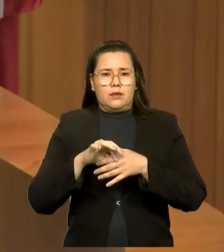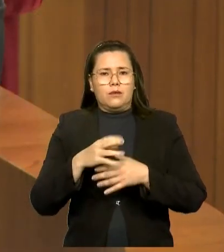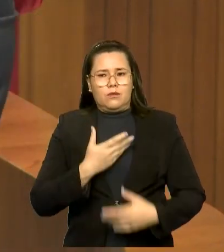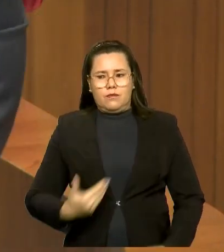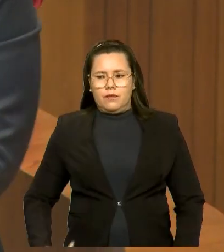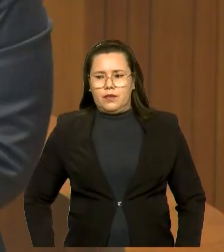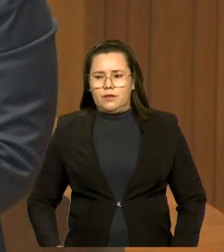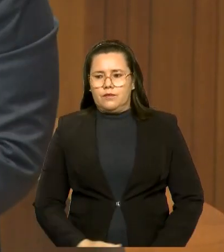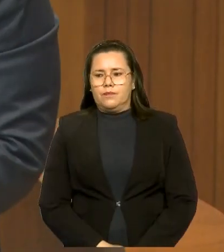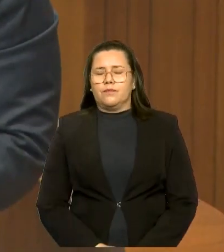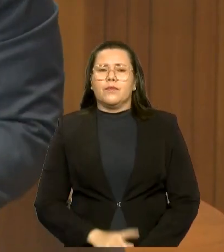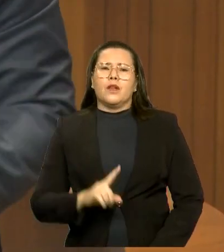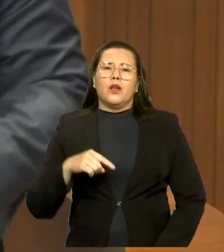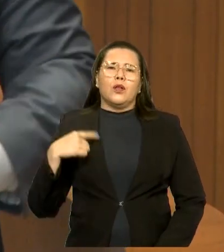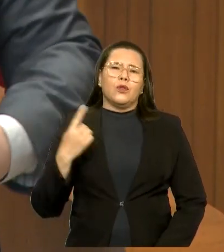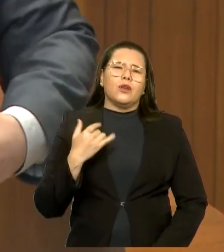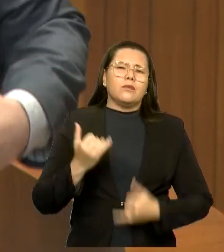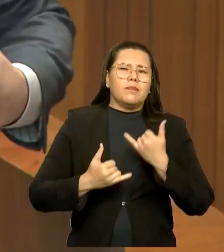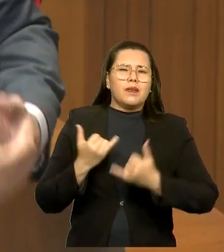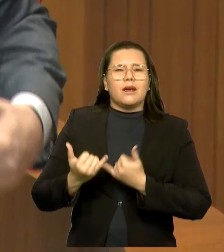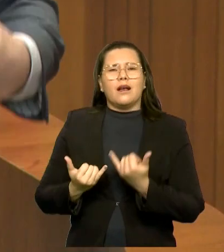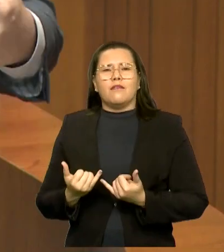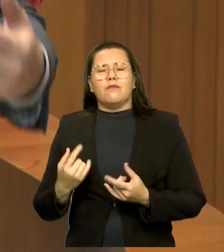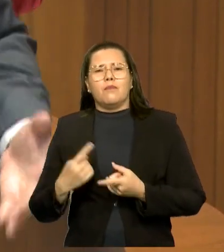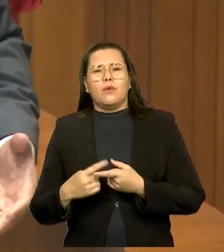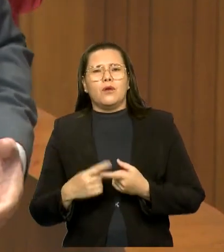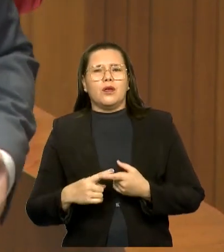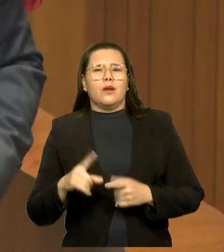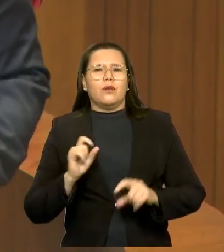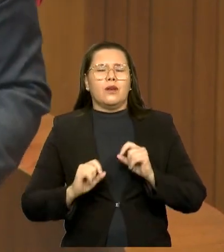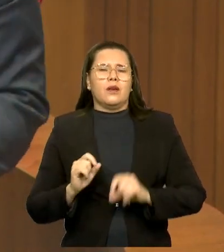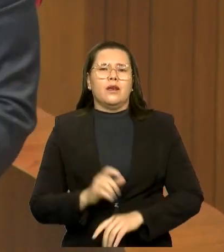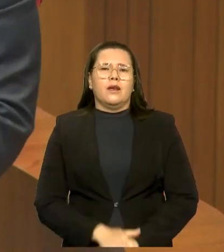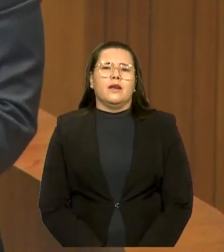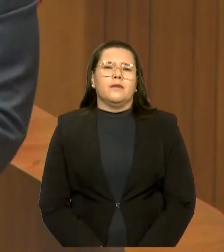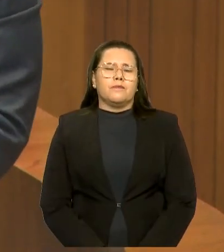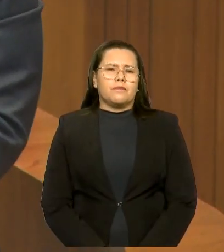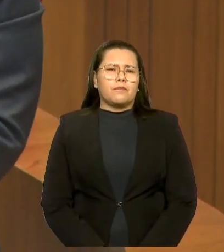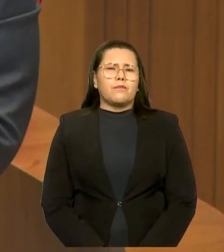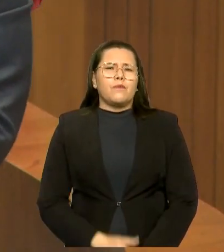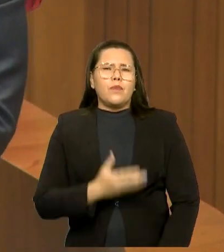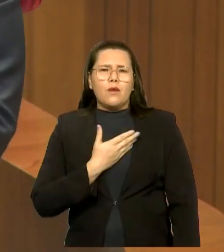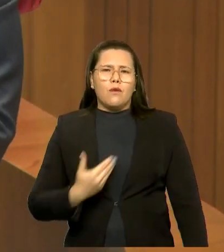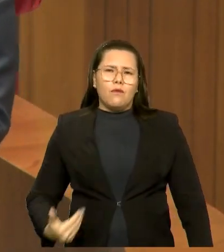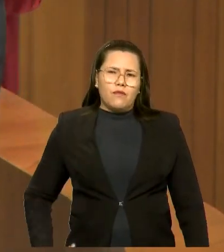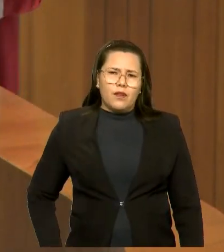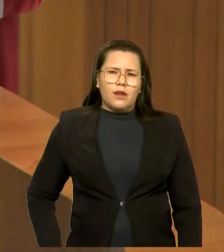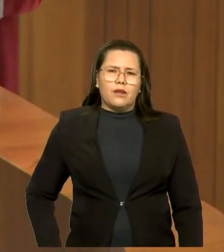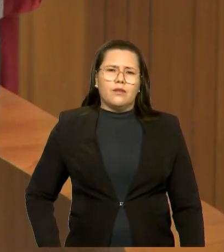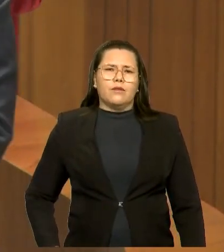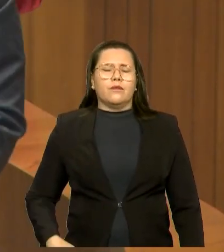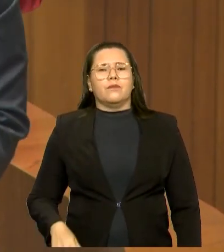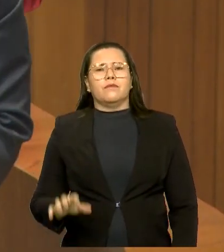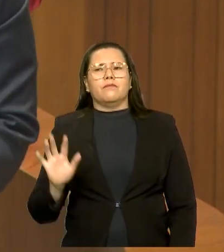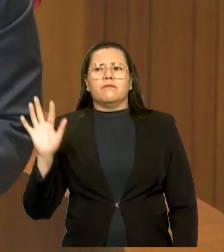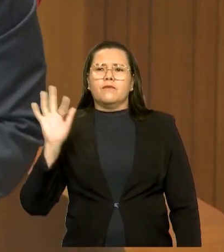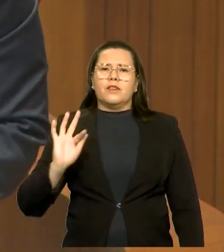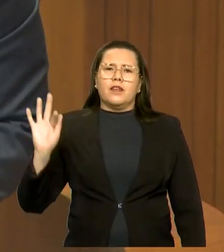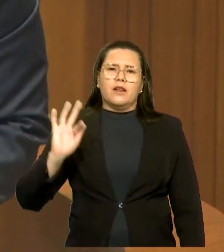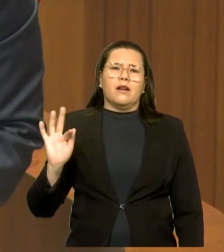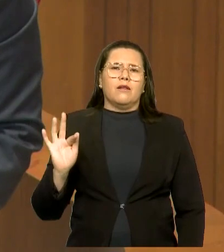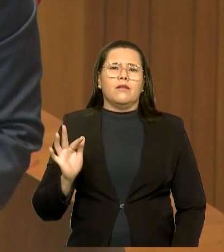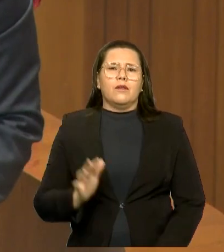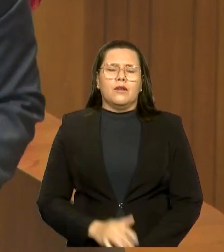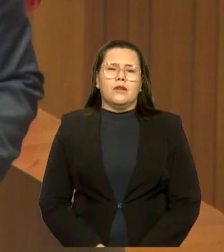as vacas magras, porque o governo federal era parceiro, era amigo, mas não dispunha, infelizmente, de muitos mecanismos a ajudar